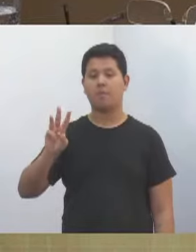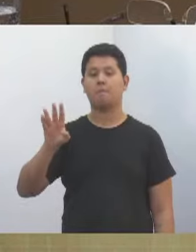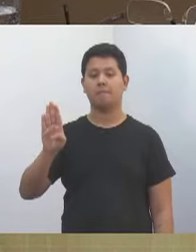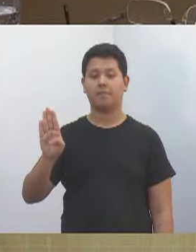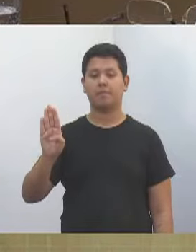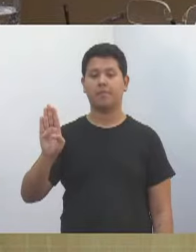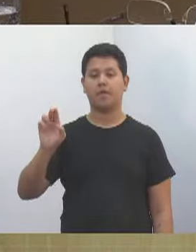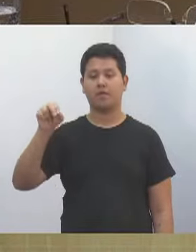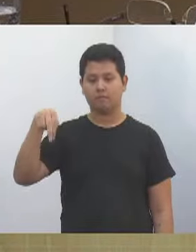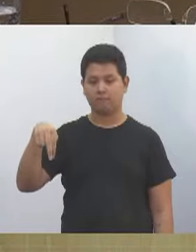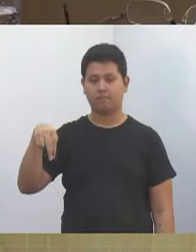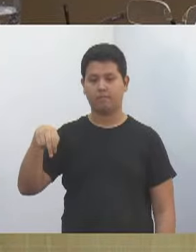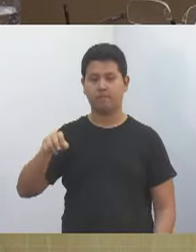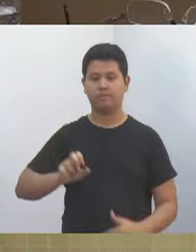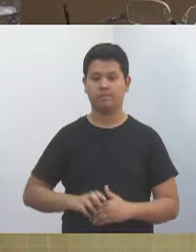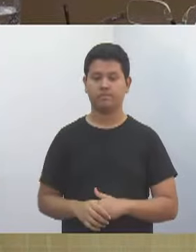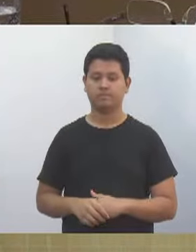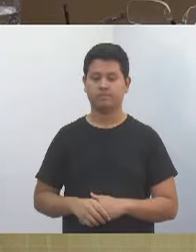137.1/2024/SAJWTWTBM.